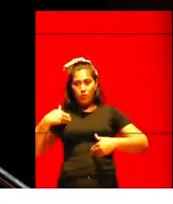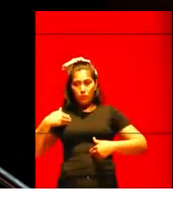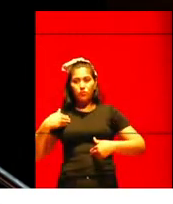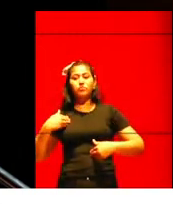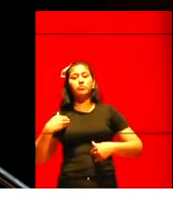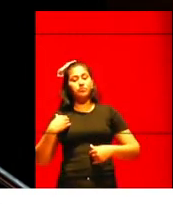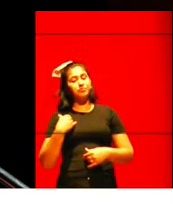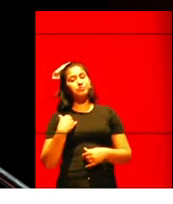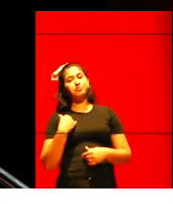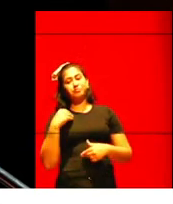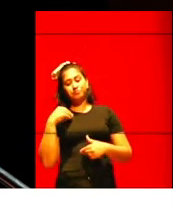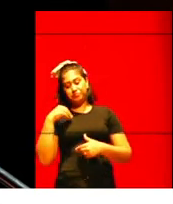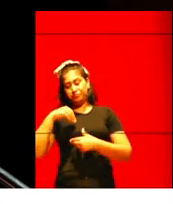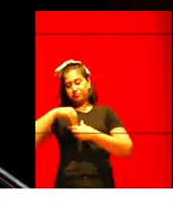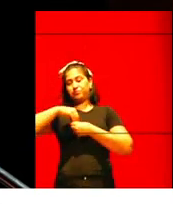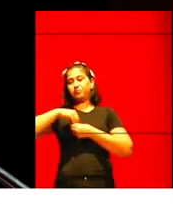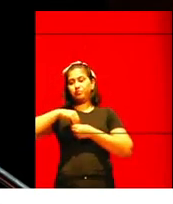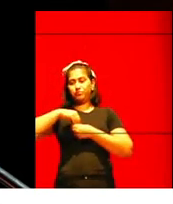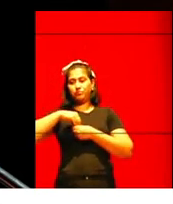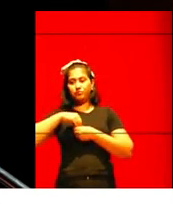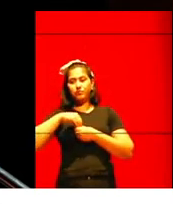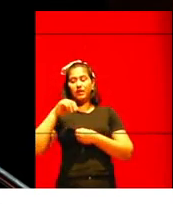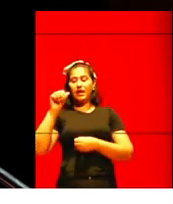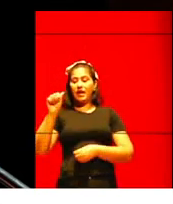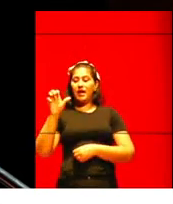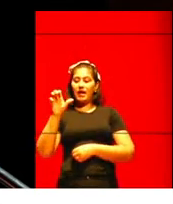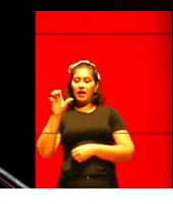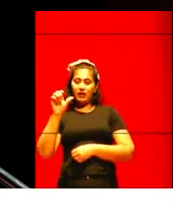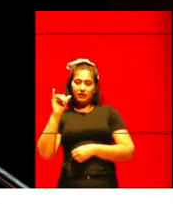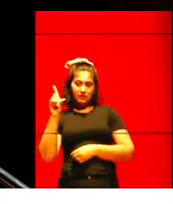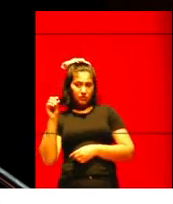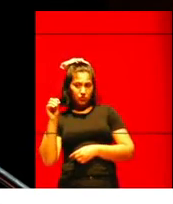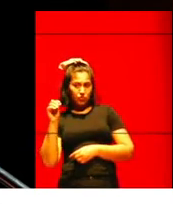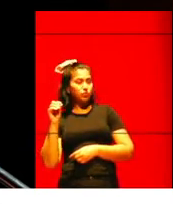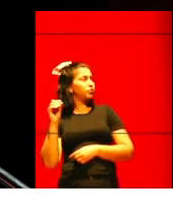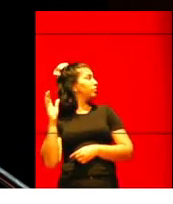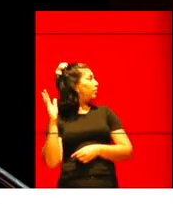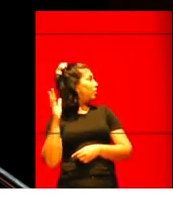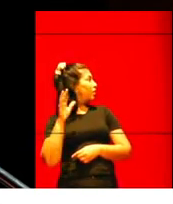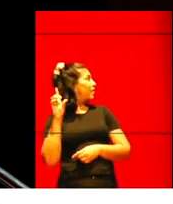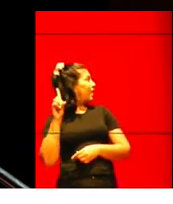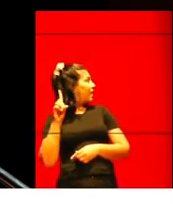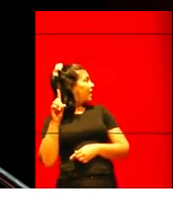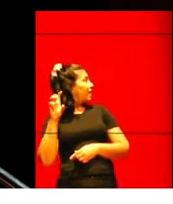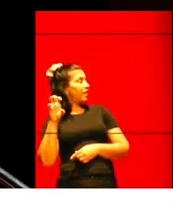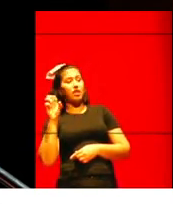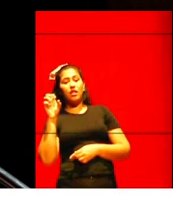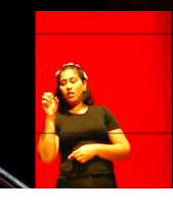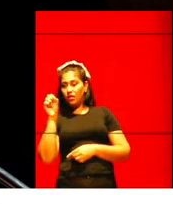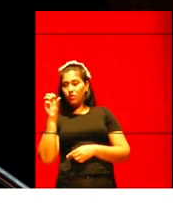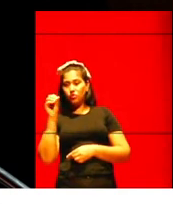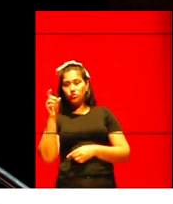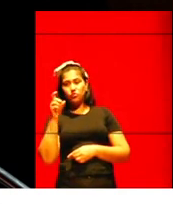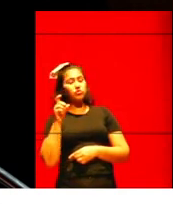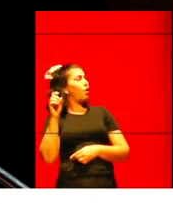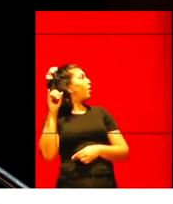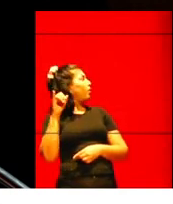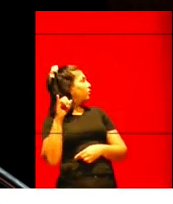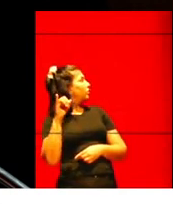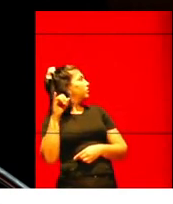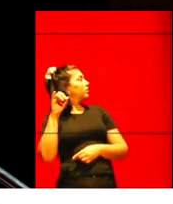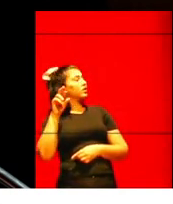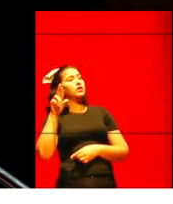bem. DNA, ácido desoxirribonucleico, tem esse nome justamente por conta da composição